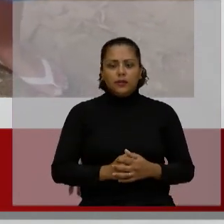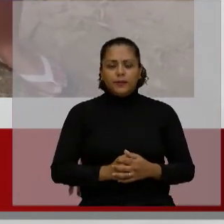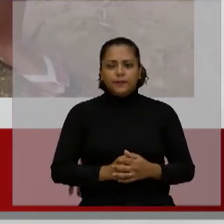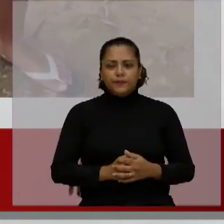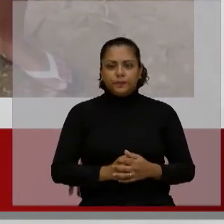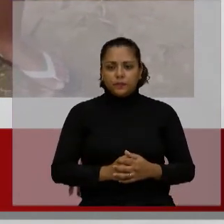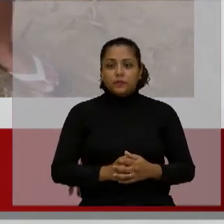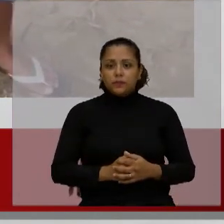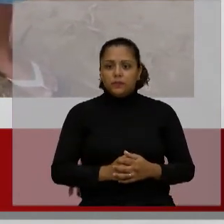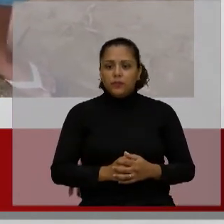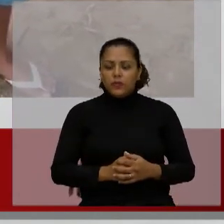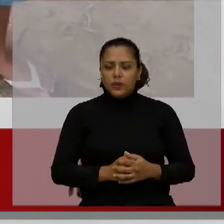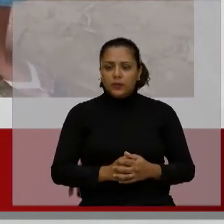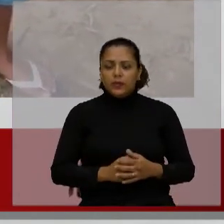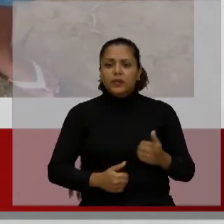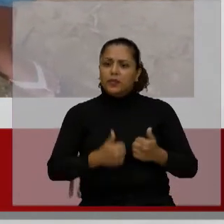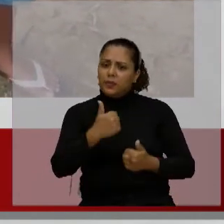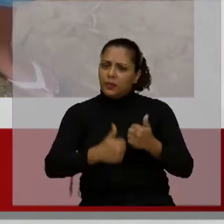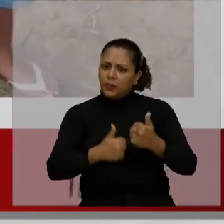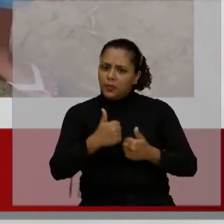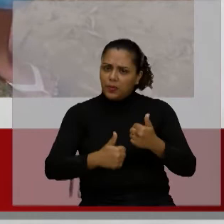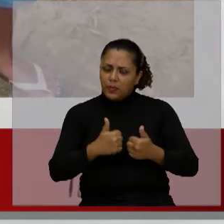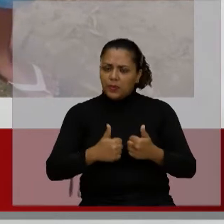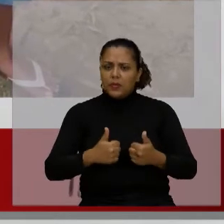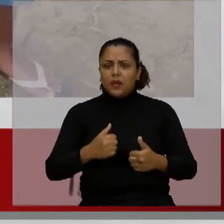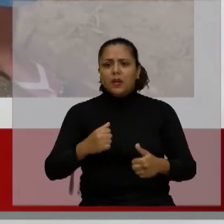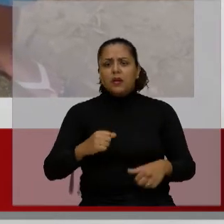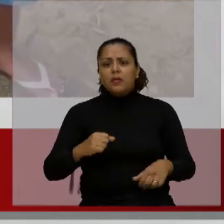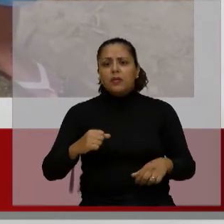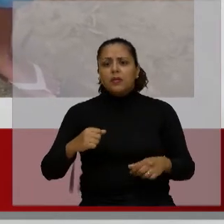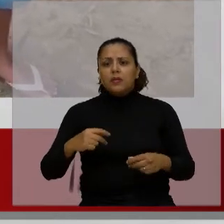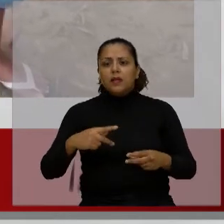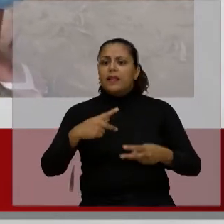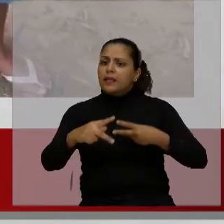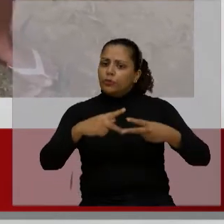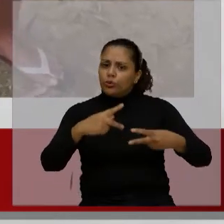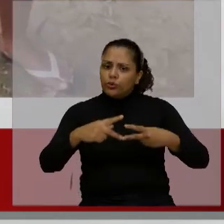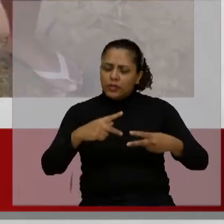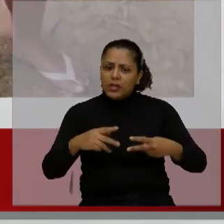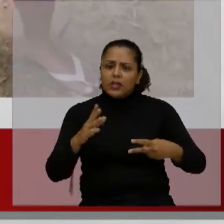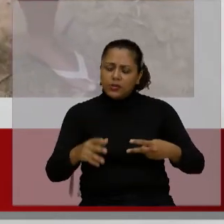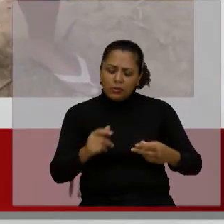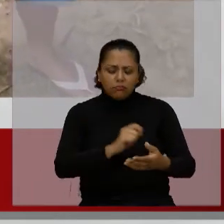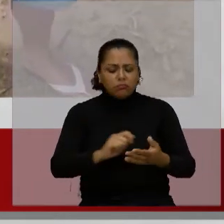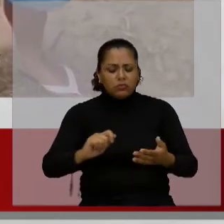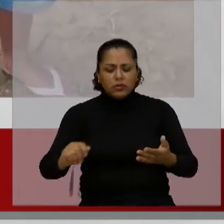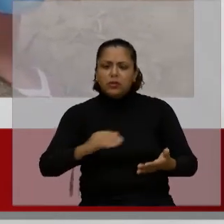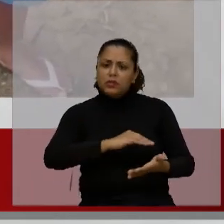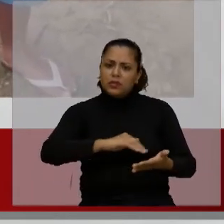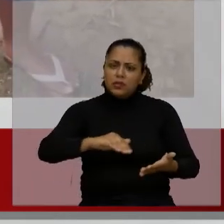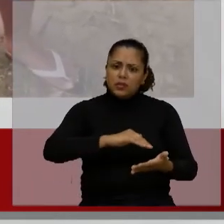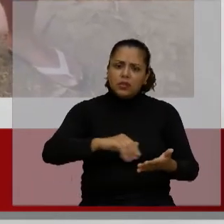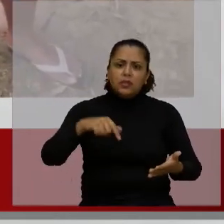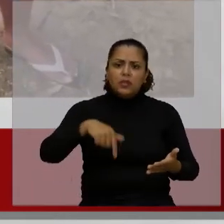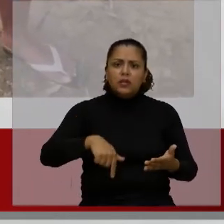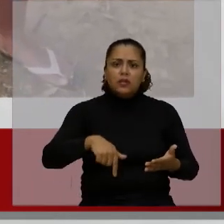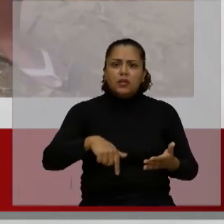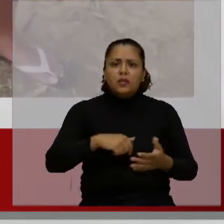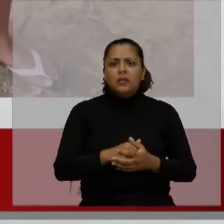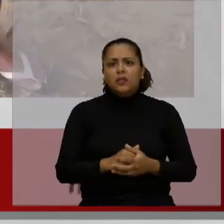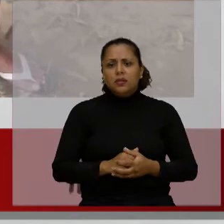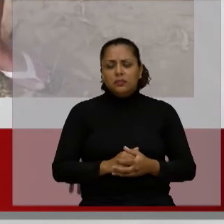Esporte São José, o senhor pode verificar aí, ou qualquer um vereador pode verificar que o Esporte São José está inscrito na secretaria e manda jogo neste